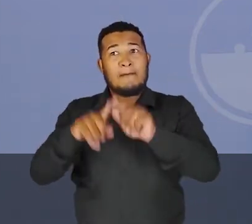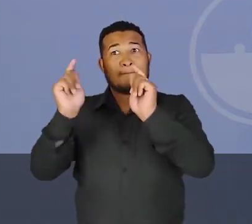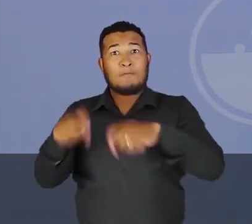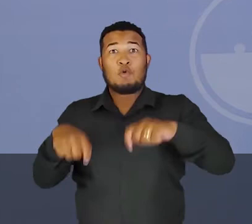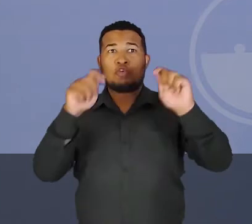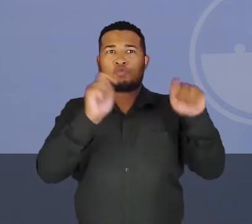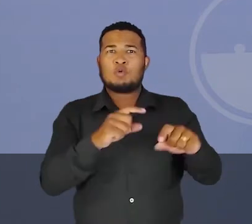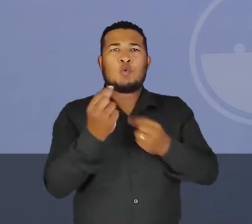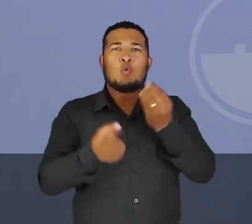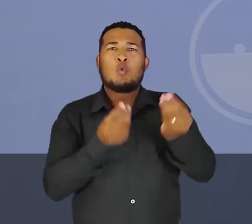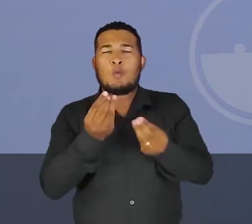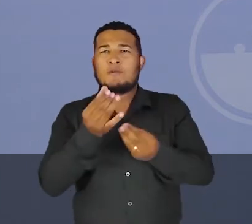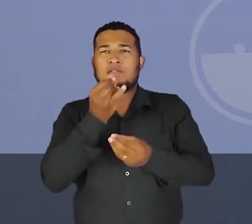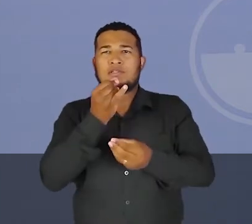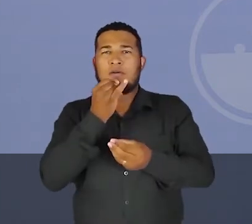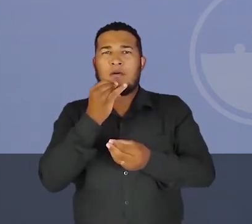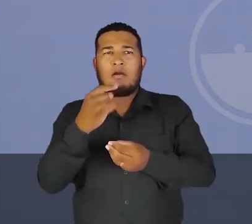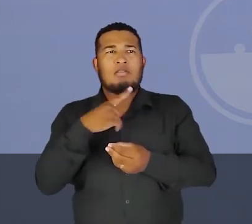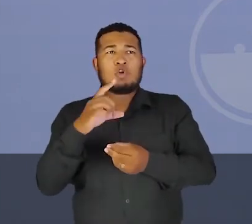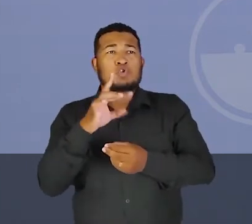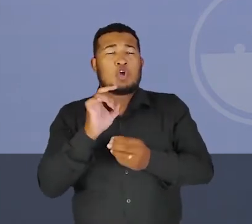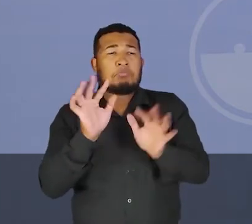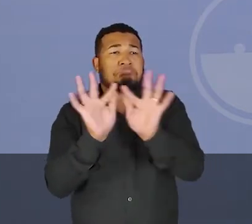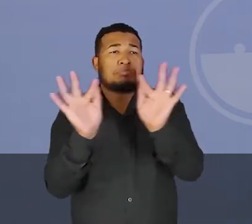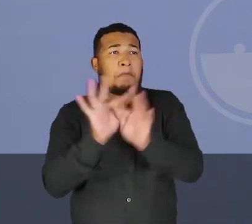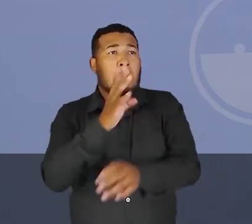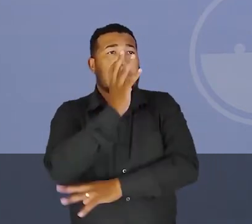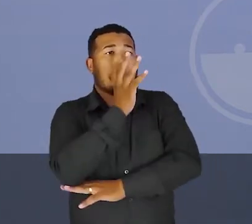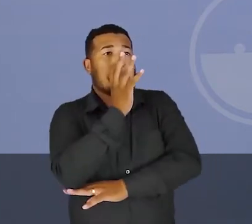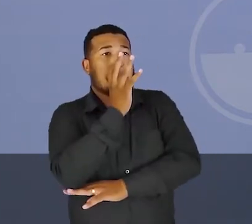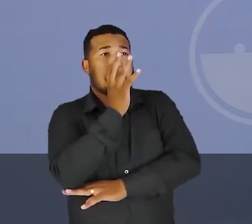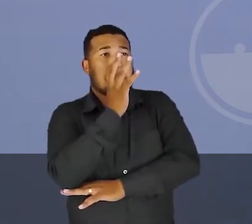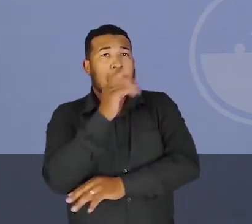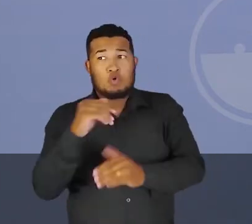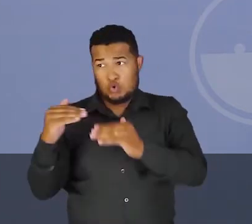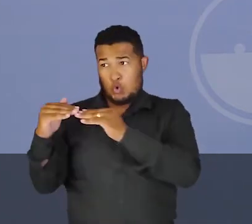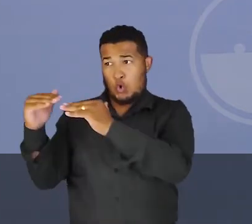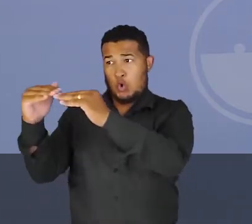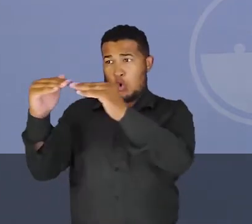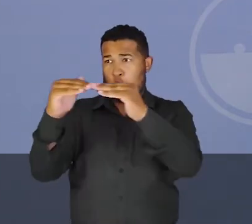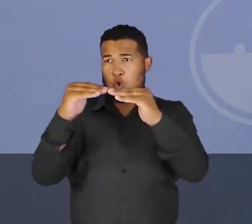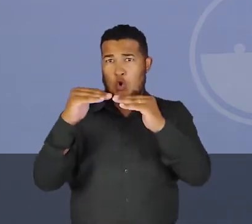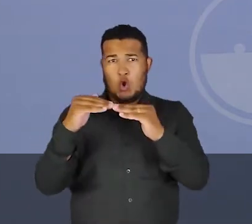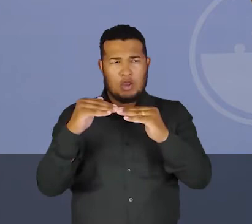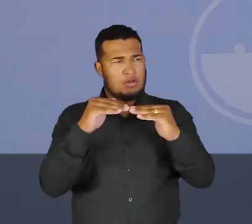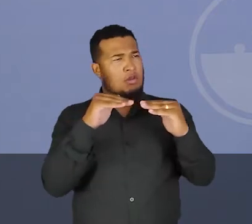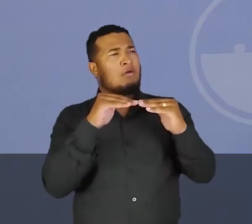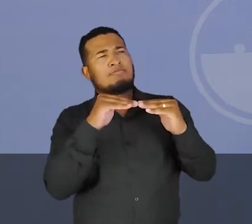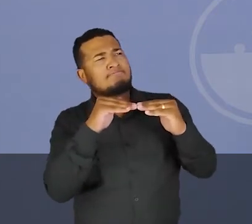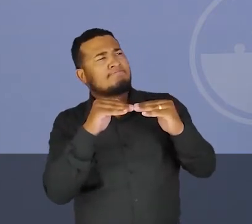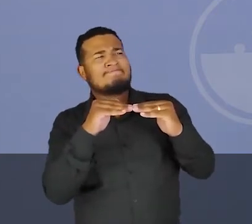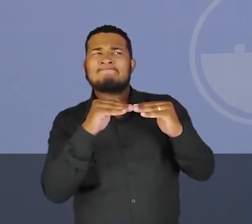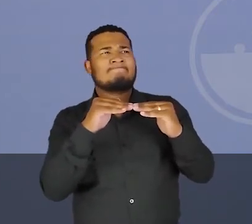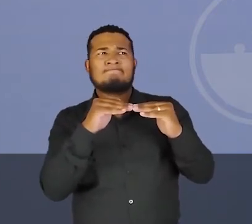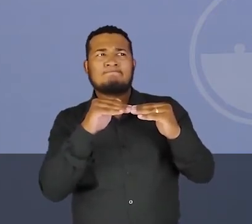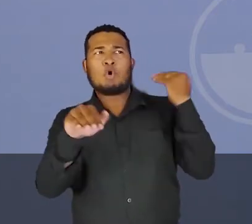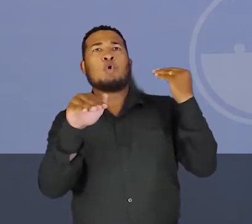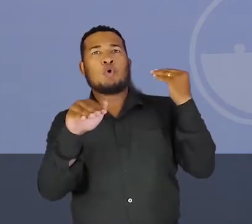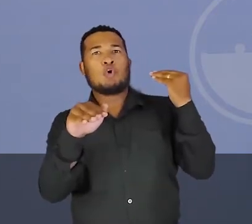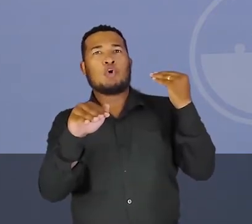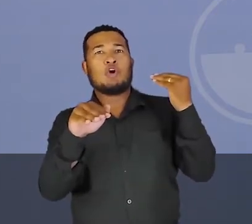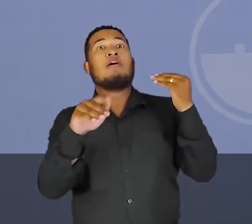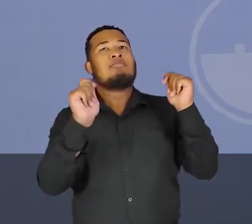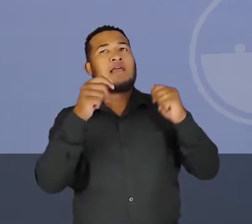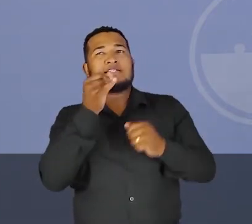tirar da percepção comum, né, dessa percepção que a gente vai atravessando a vida sem olhar para os lados, sem prestar uma atenção. A